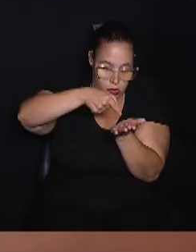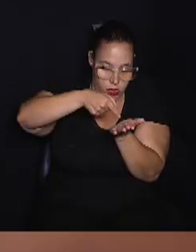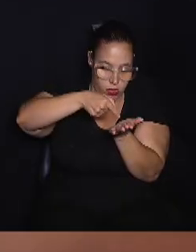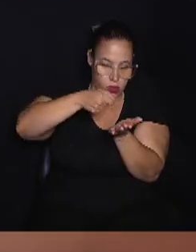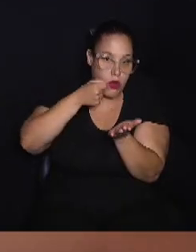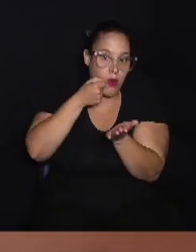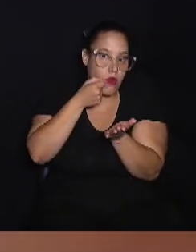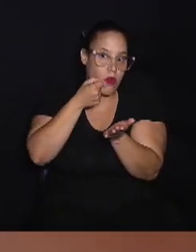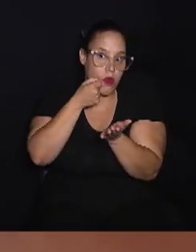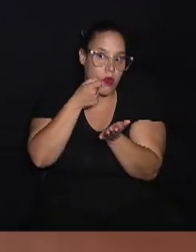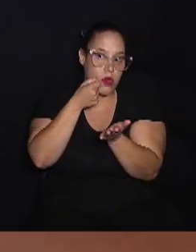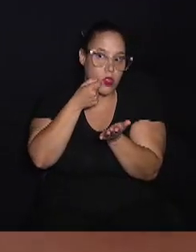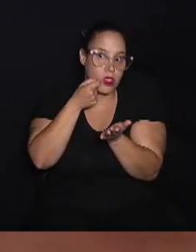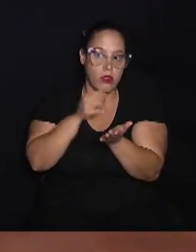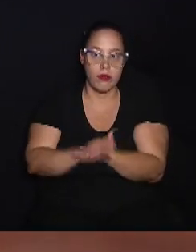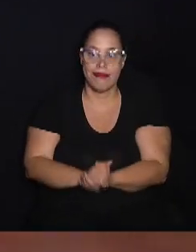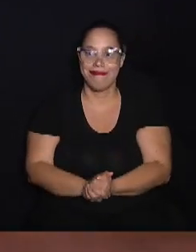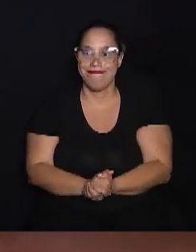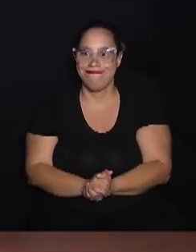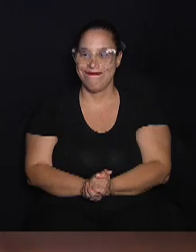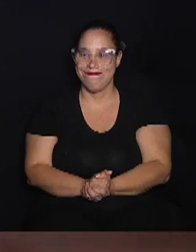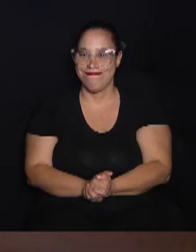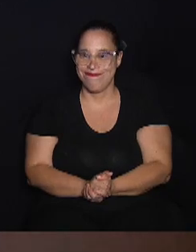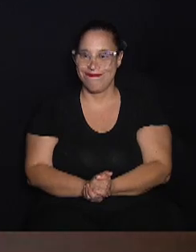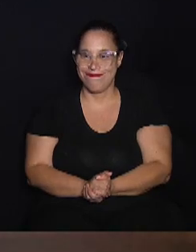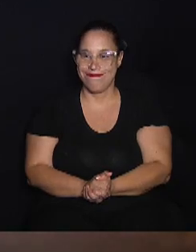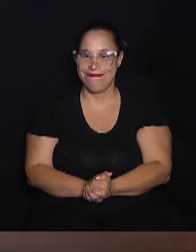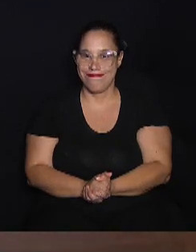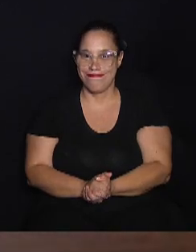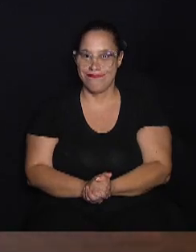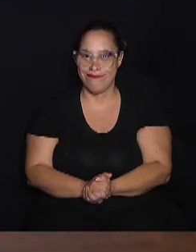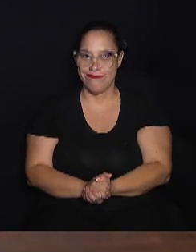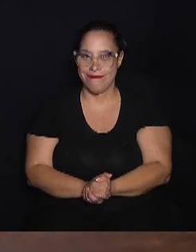da boca k